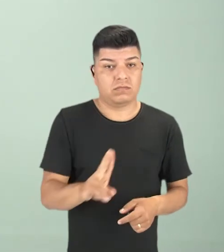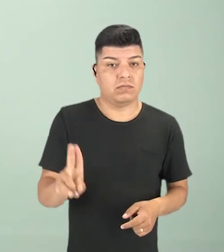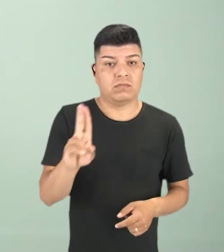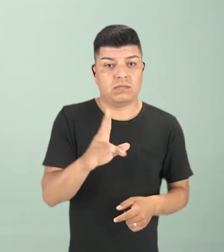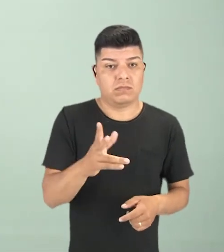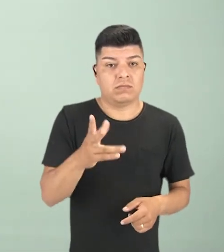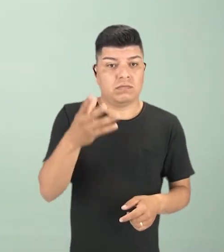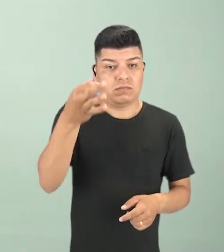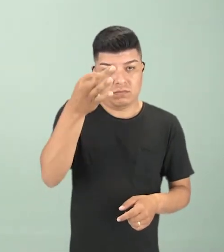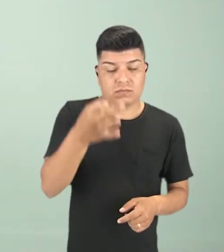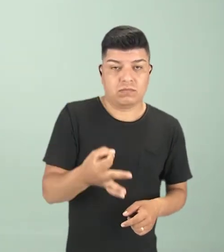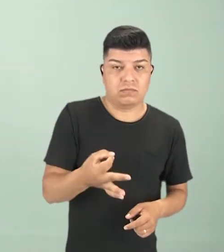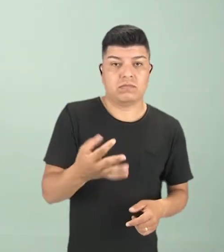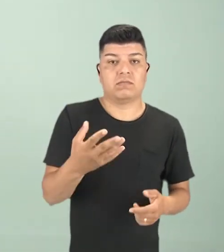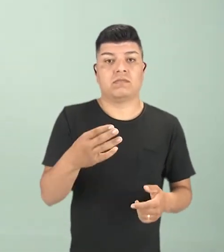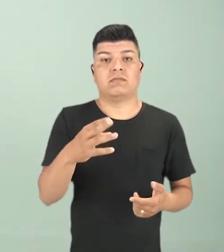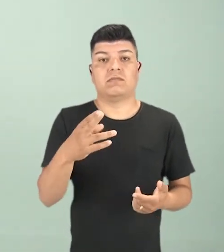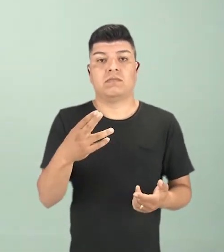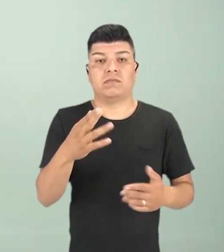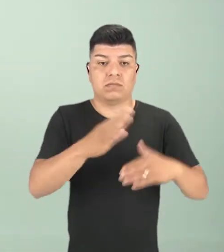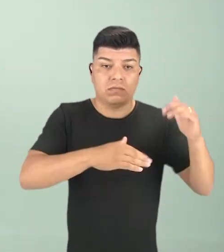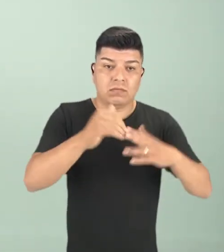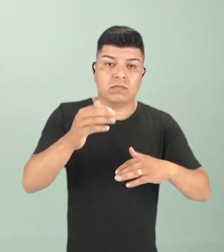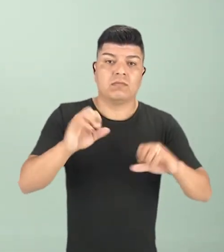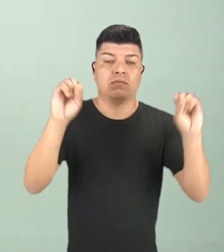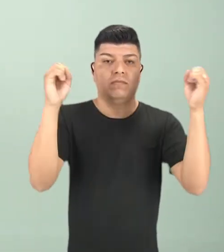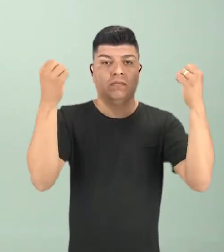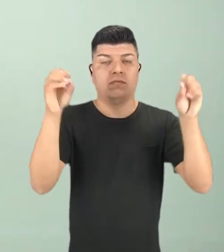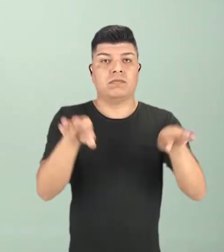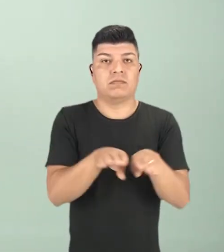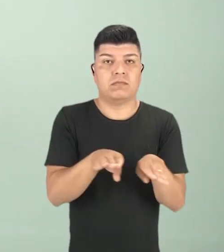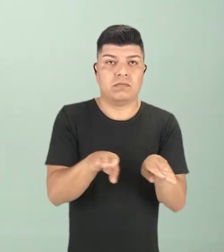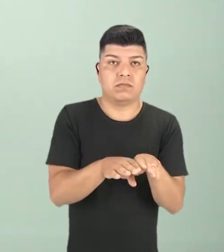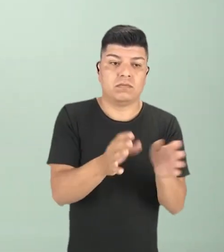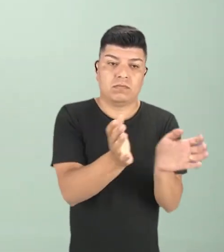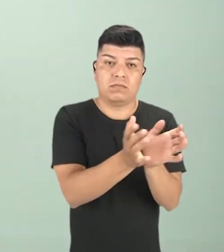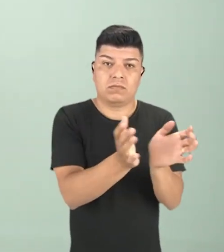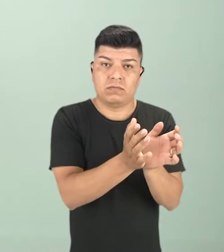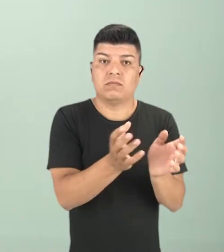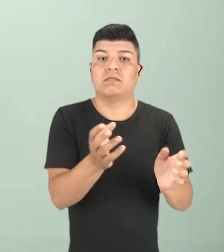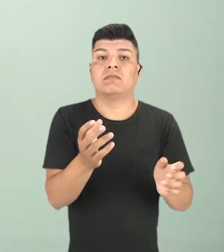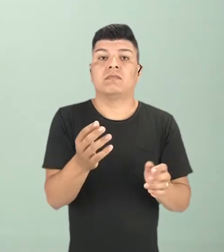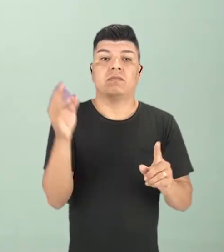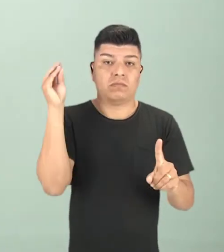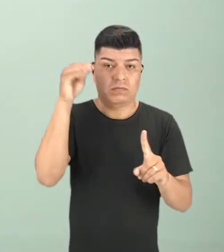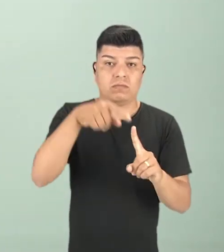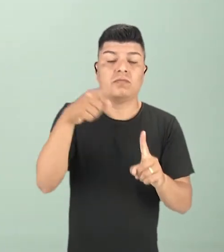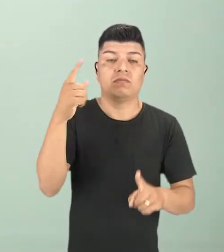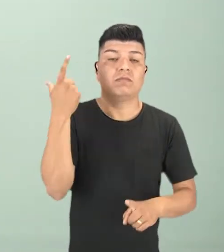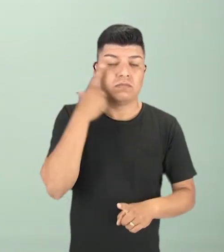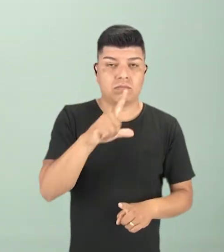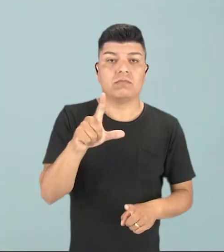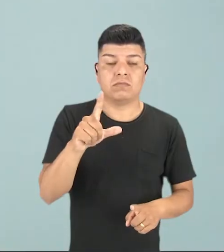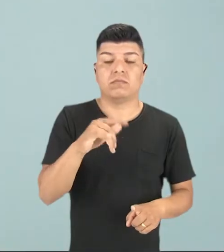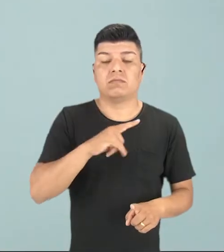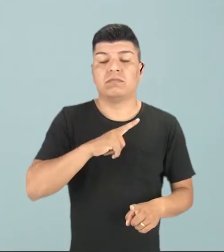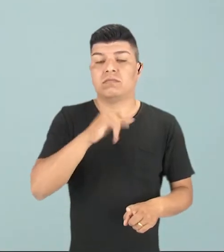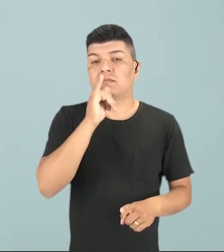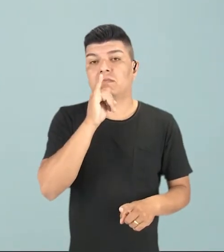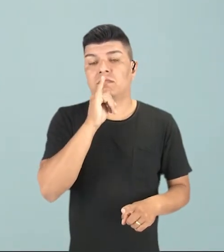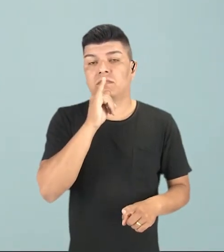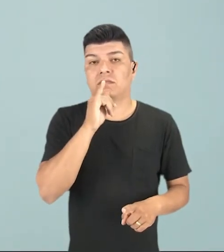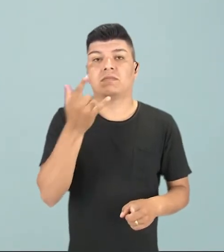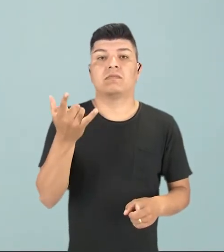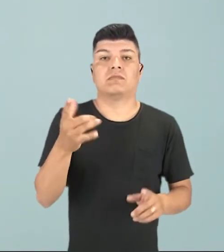bem monitorado por um nutricionista, por um profissional de educação física, por uma equipe multiprofissional, o teu objetivo vai chegar. Nós temos exemplos claros na mídia,